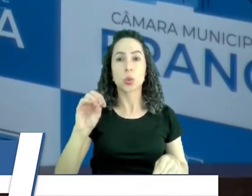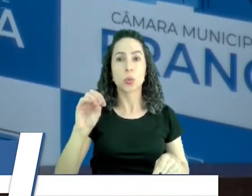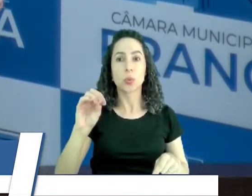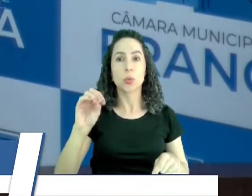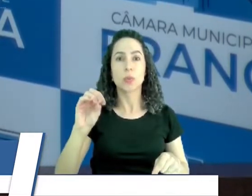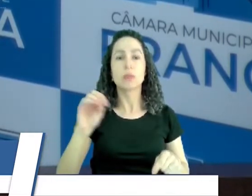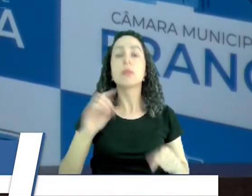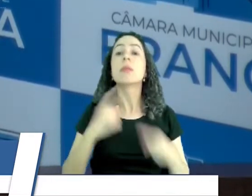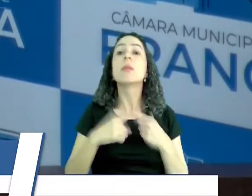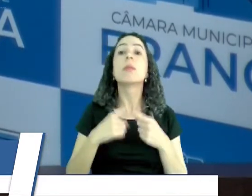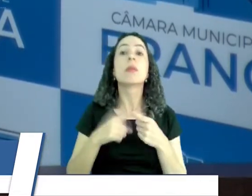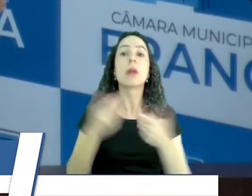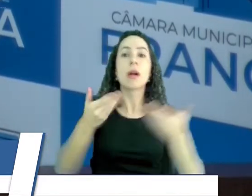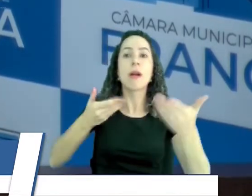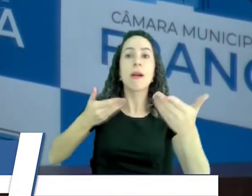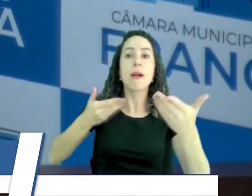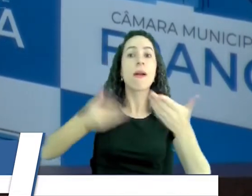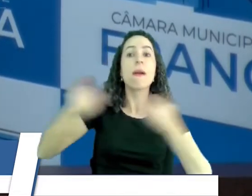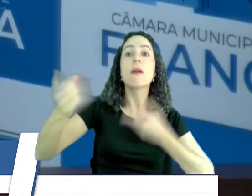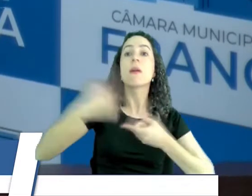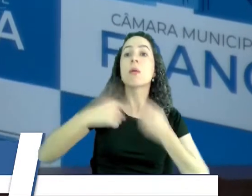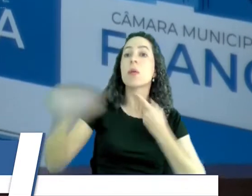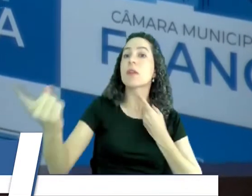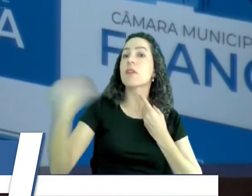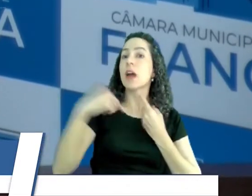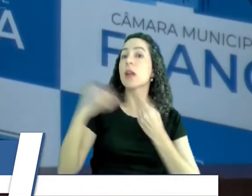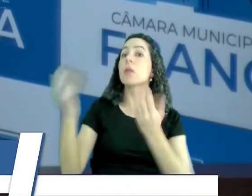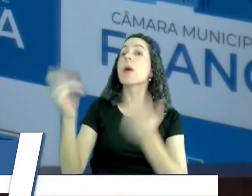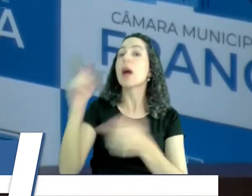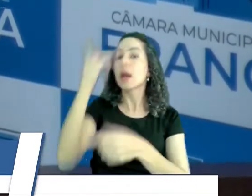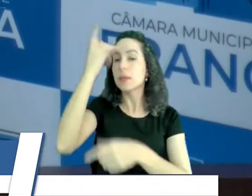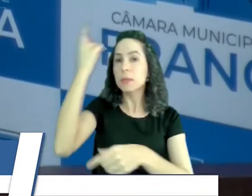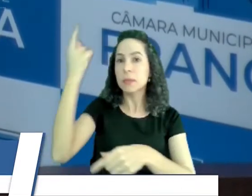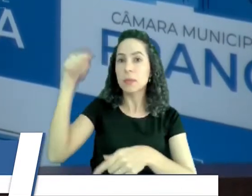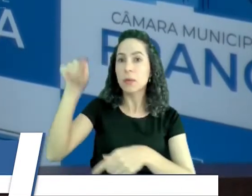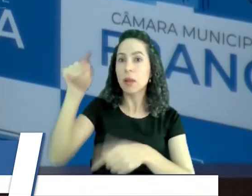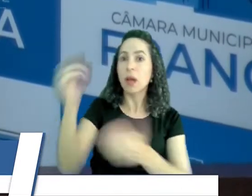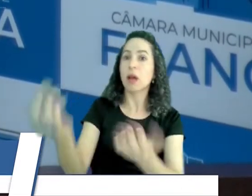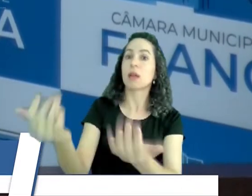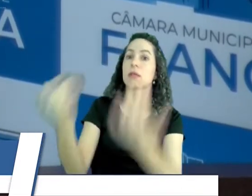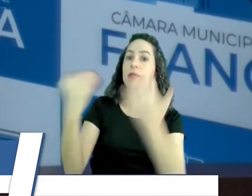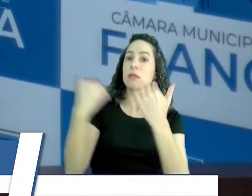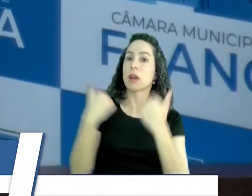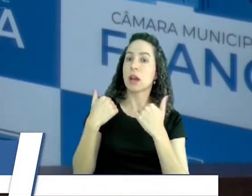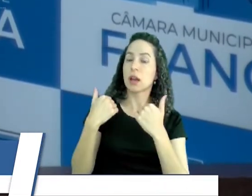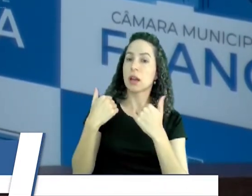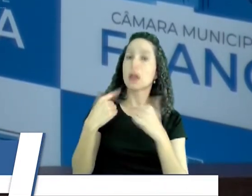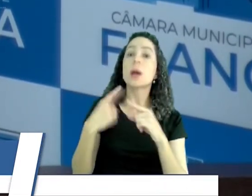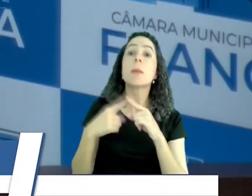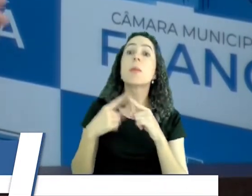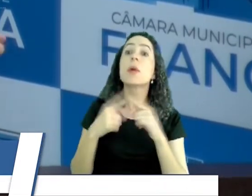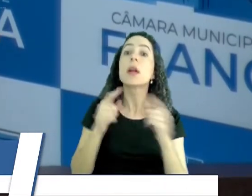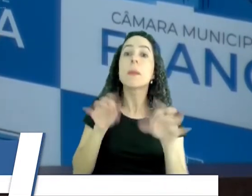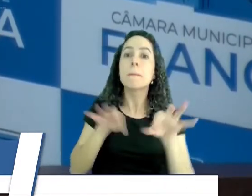não fazermos o inverso? Por que não trazermos essas pessoas para cá também? Por que não termos vias,